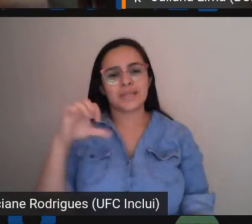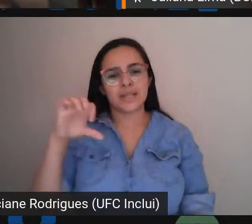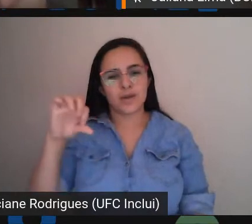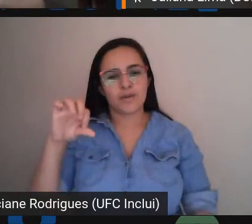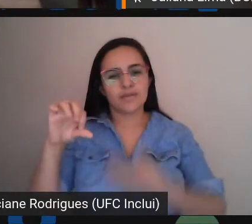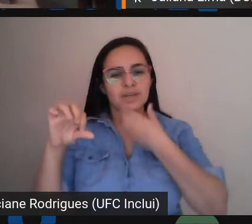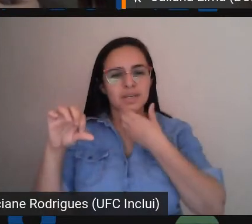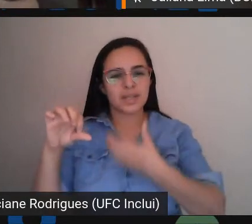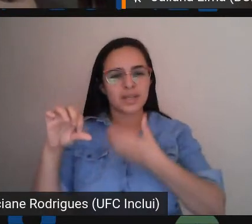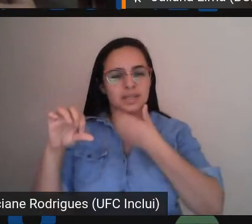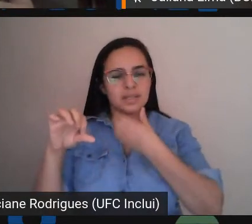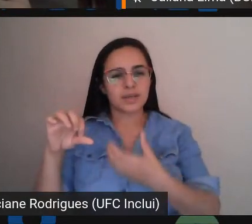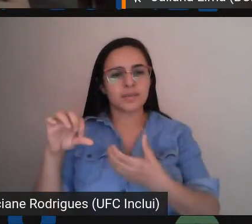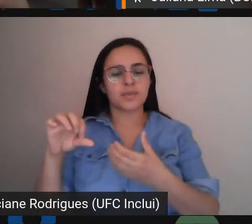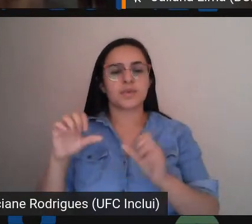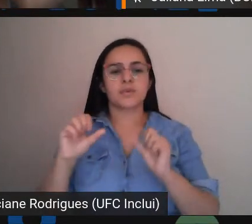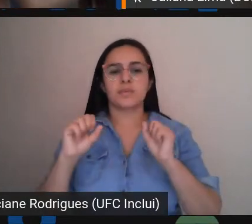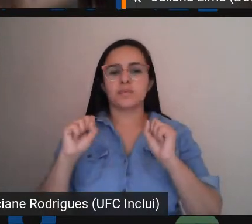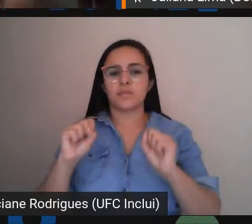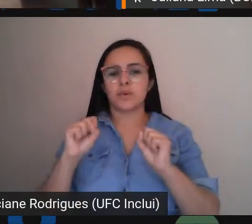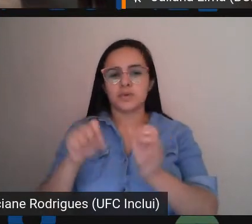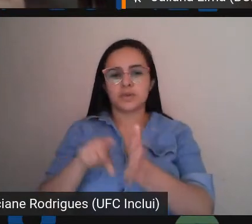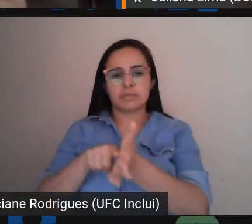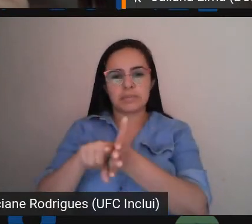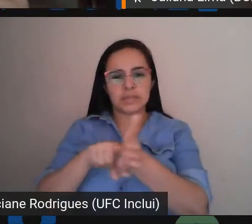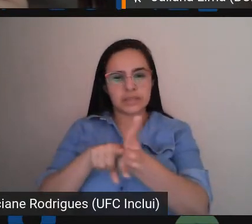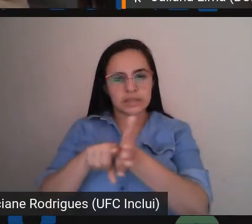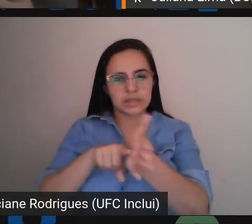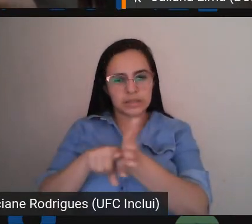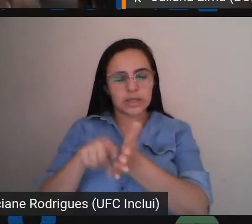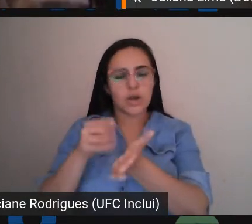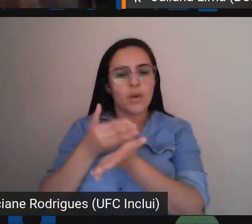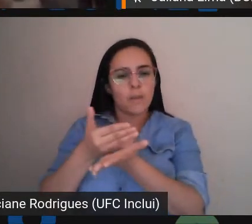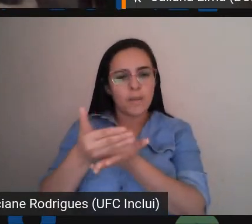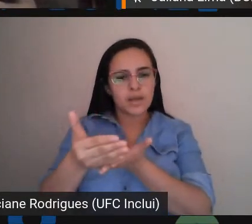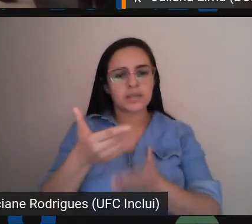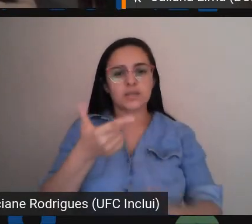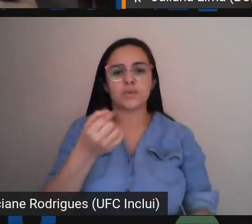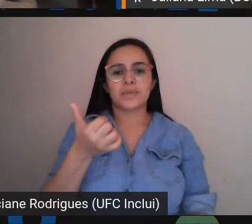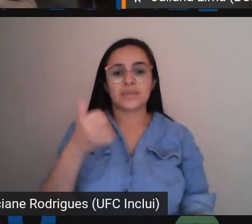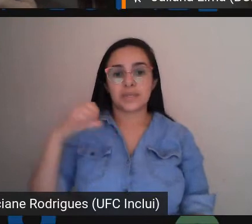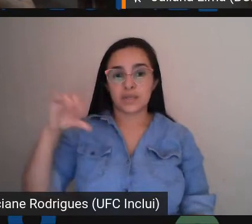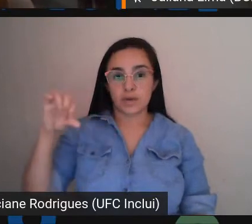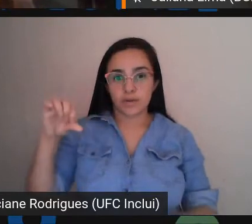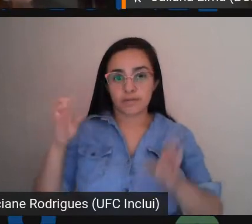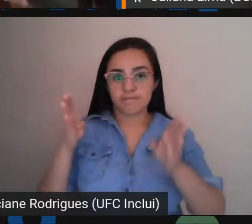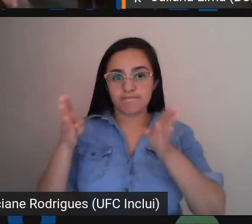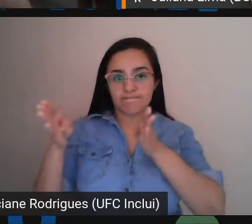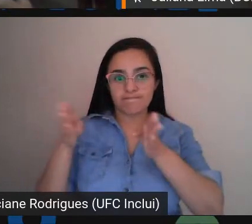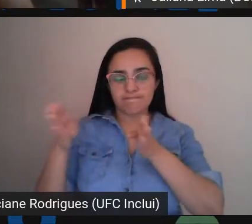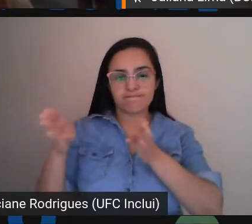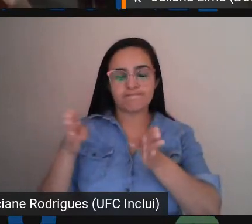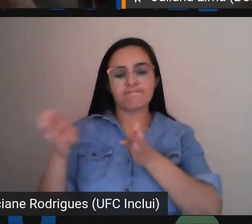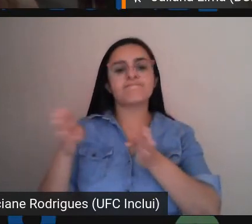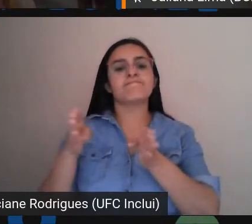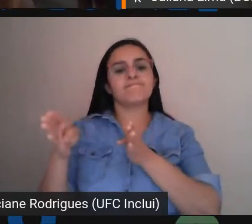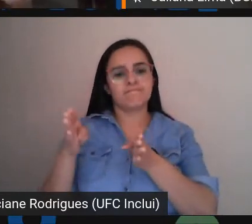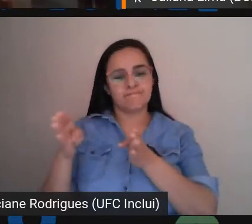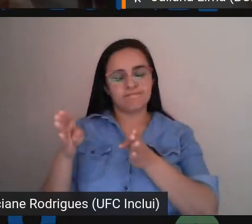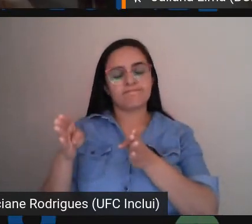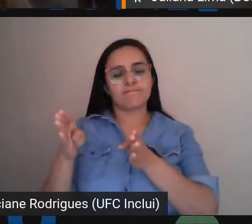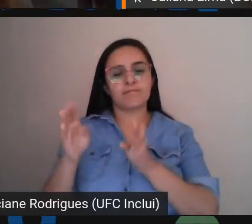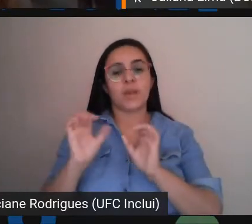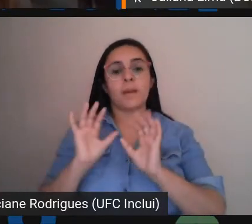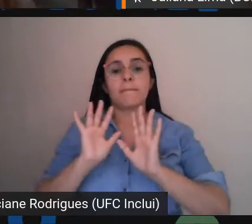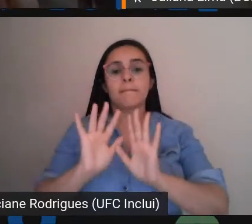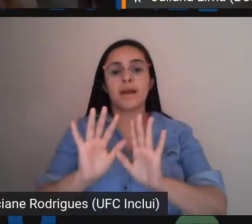posso restringir as pesquisas a partir de 2019. Então eu tenho uma justificativa importante para isso, mas se é uma